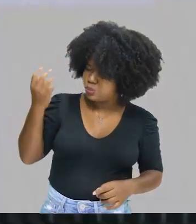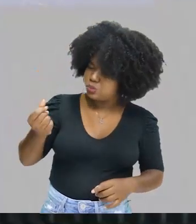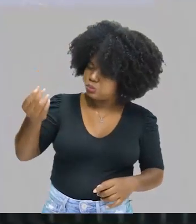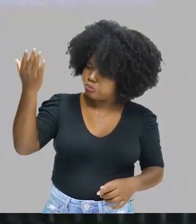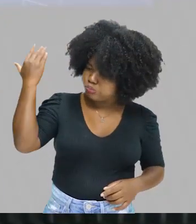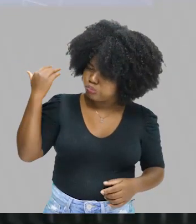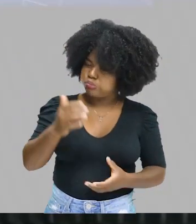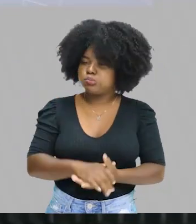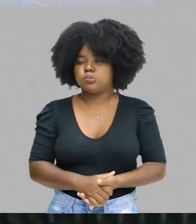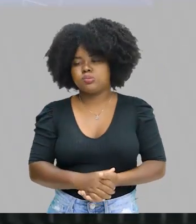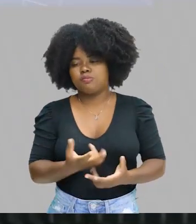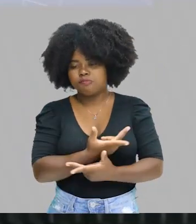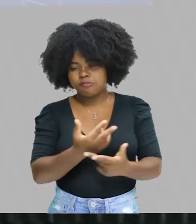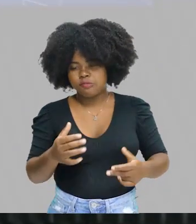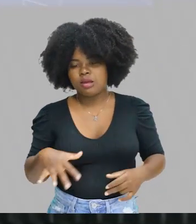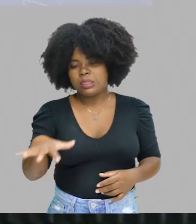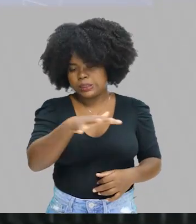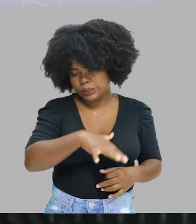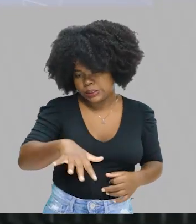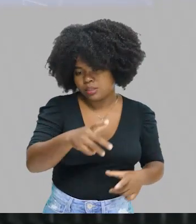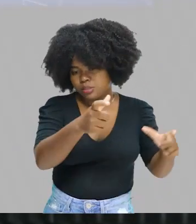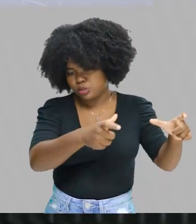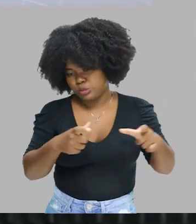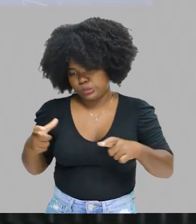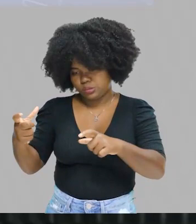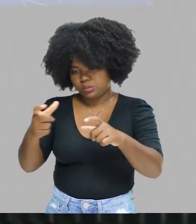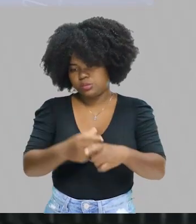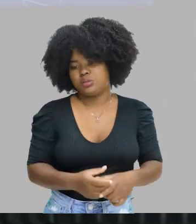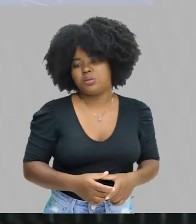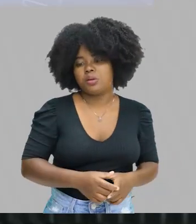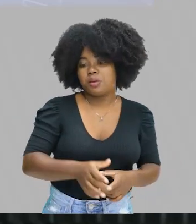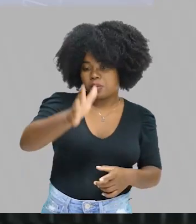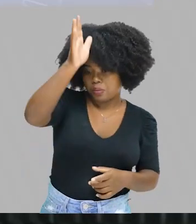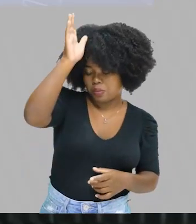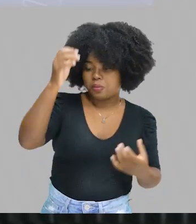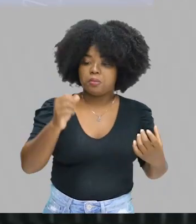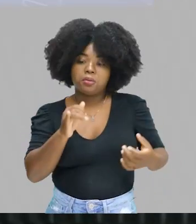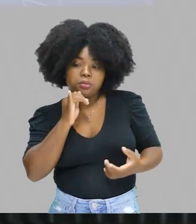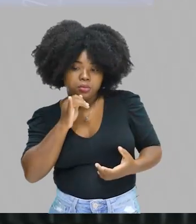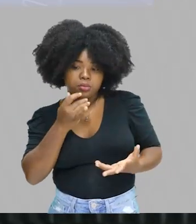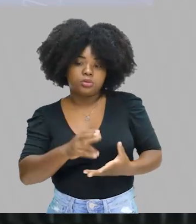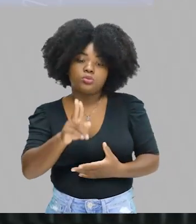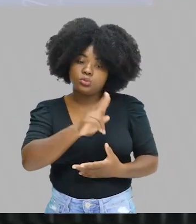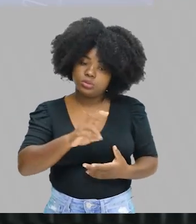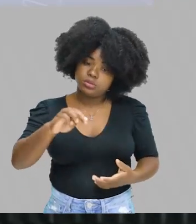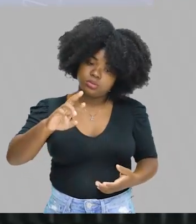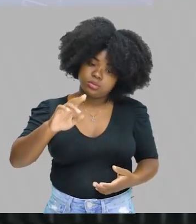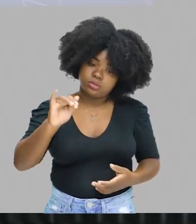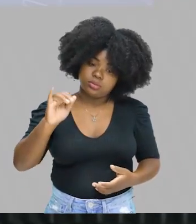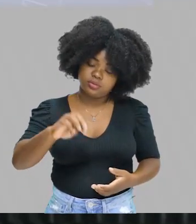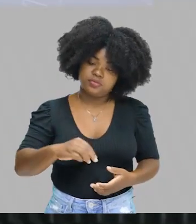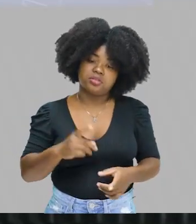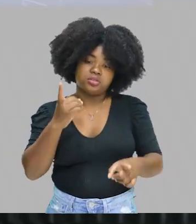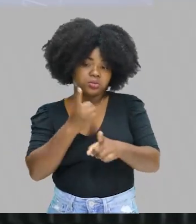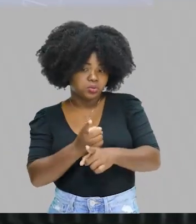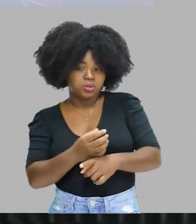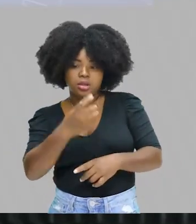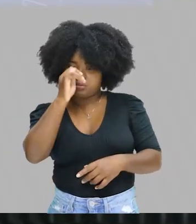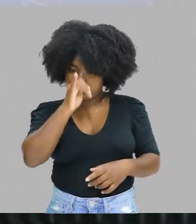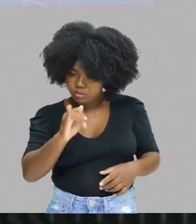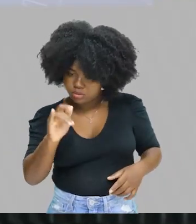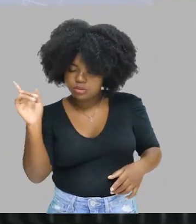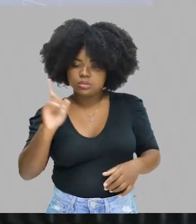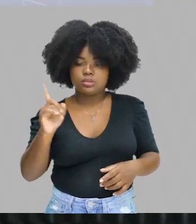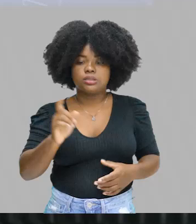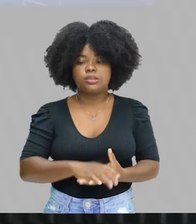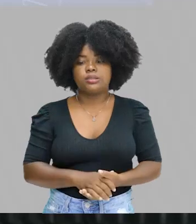Extremo Oriente, a região do Mediterrâneo, Roma, Bizâncio e o fim da Idade Média utilizaram o marfim. Ele não é só encontrado nos elefantes, mas